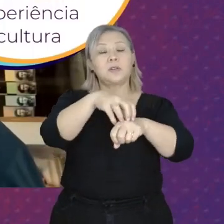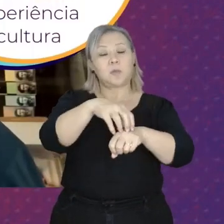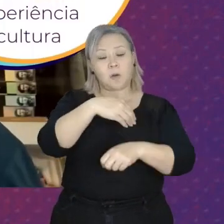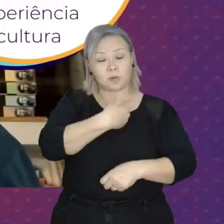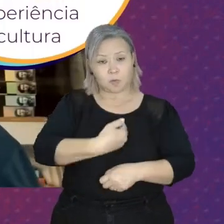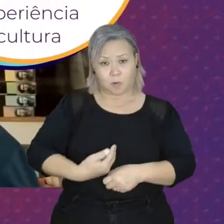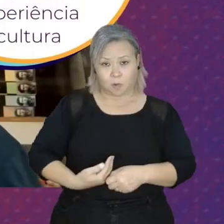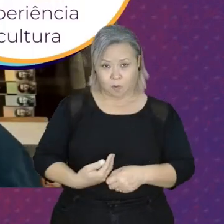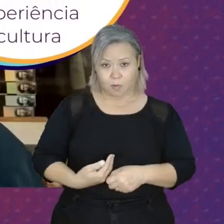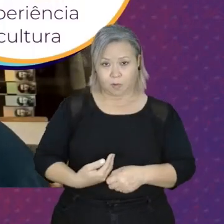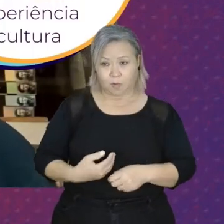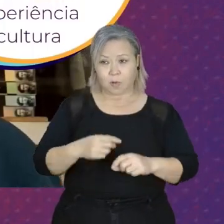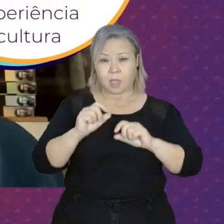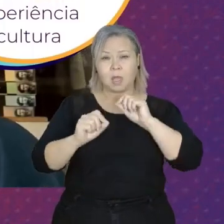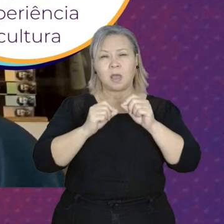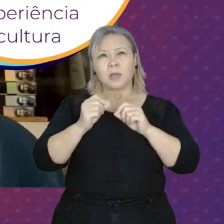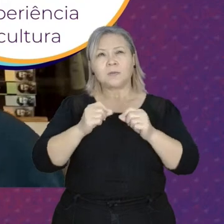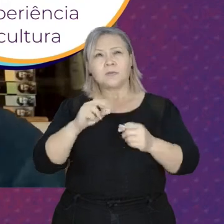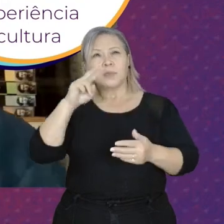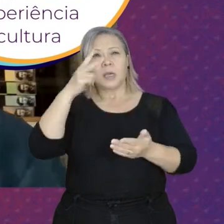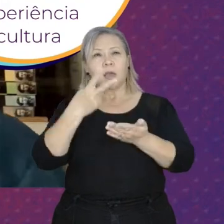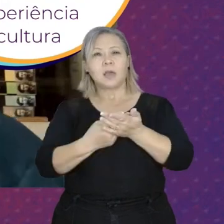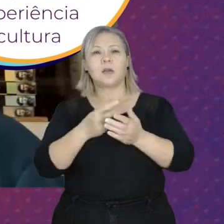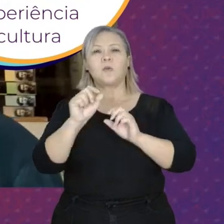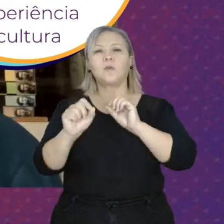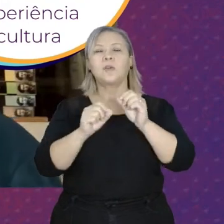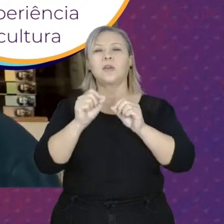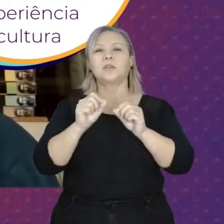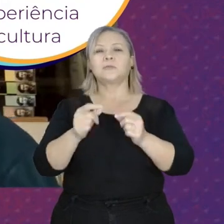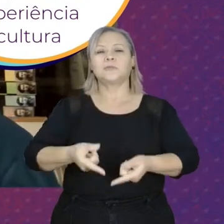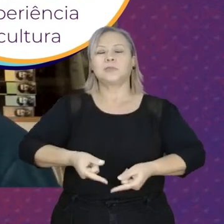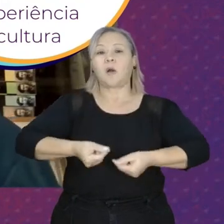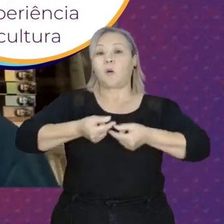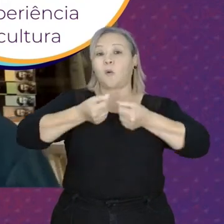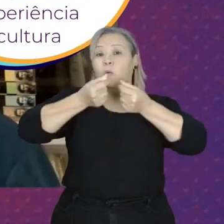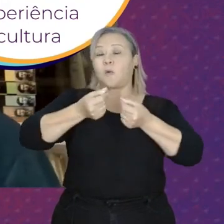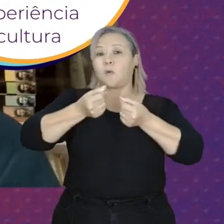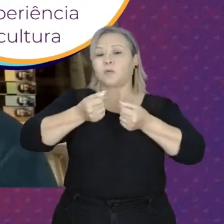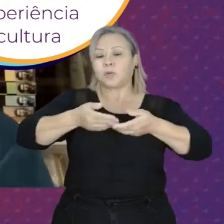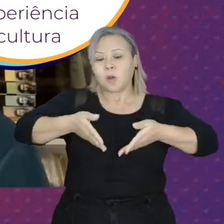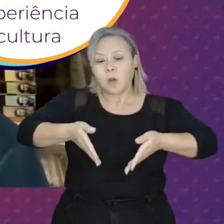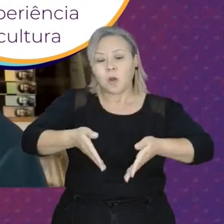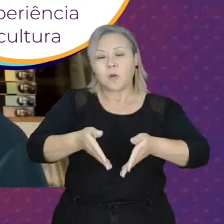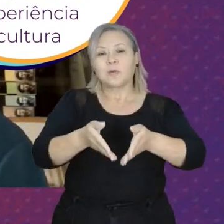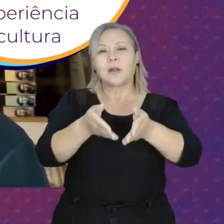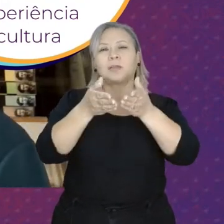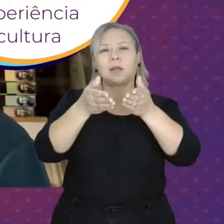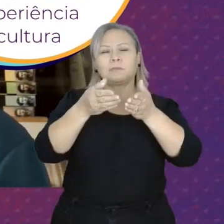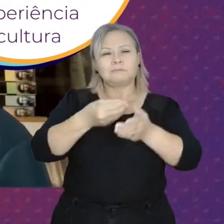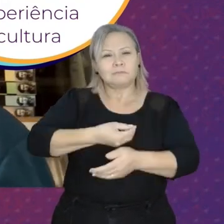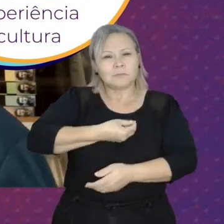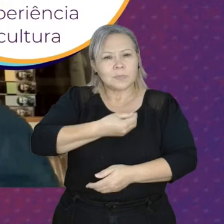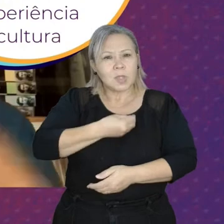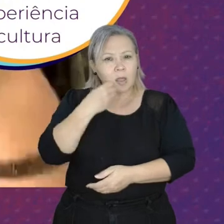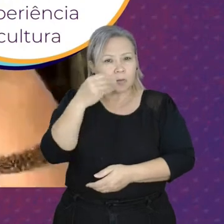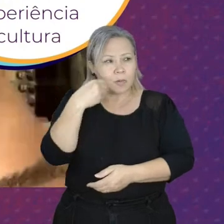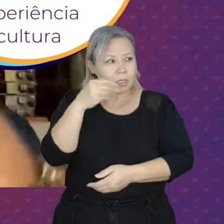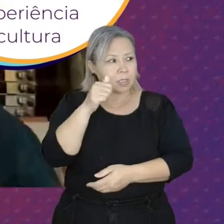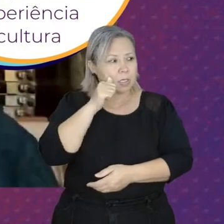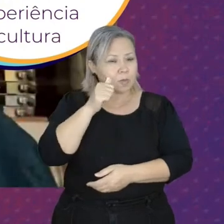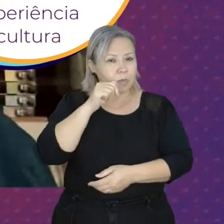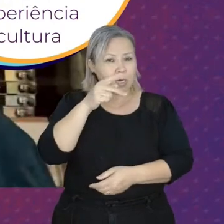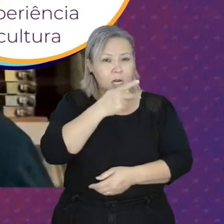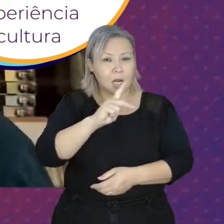público leve em consideração, no seu custo, o trajeto das mulheres, a